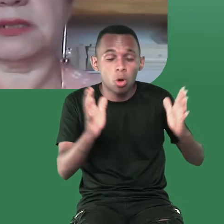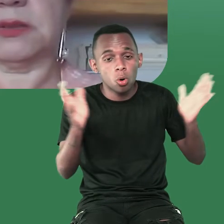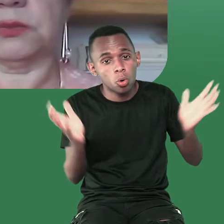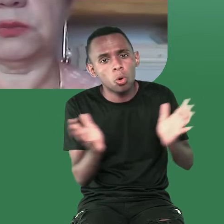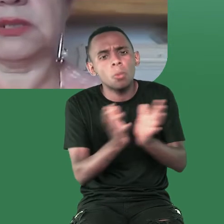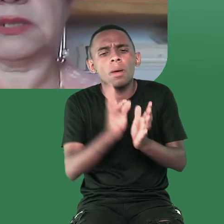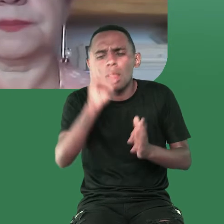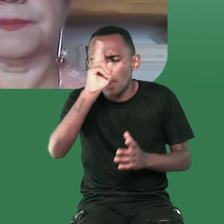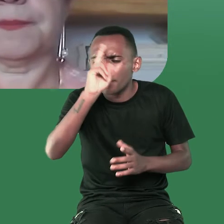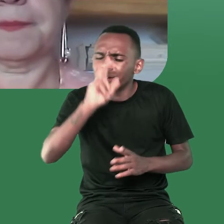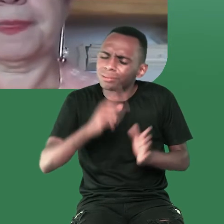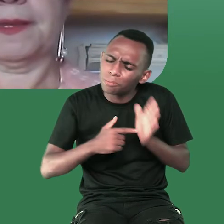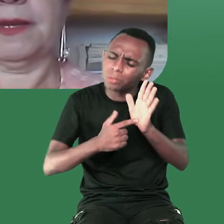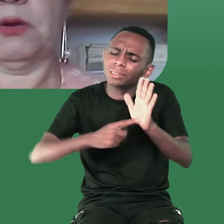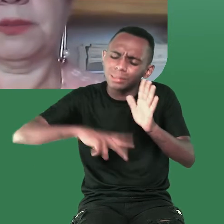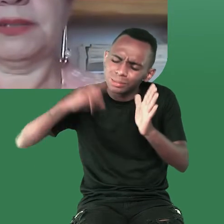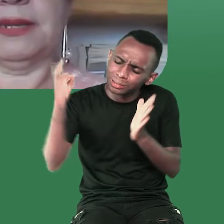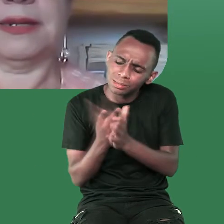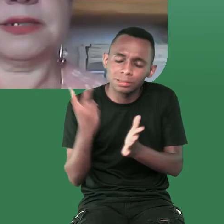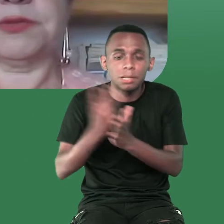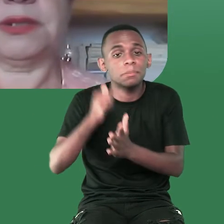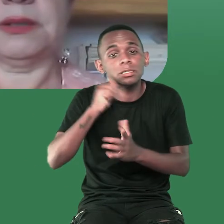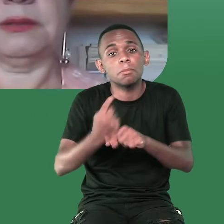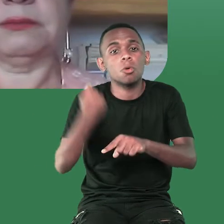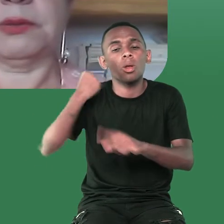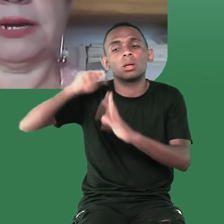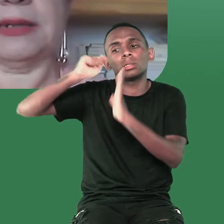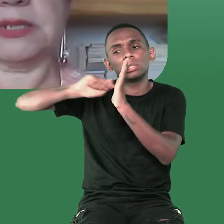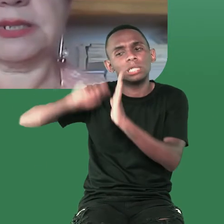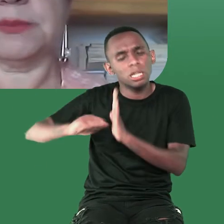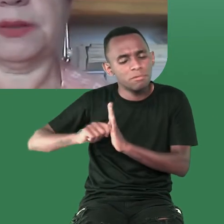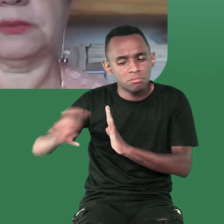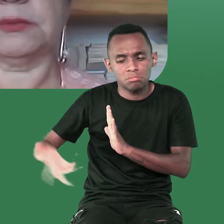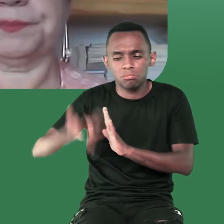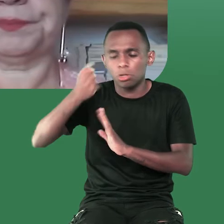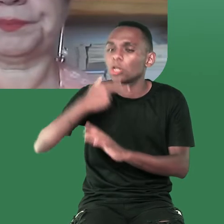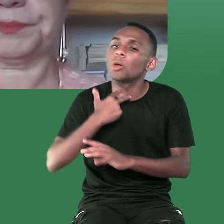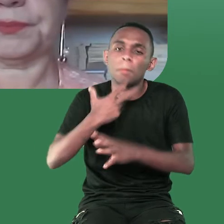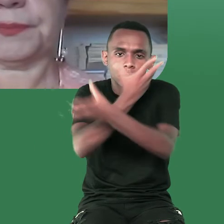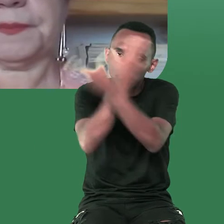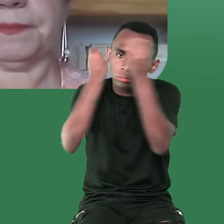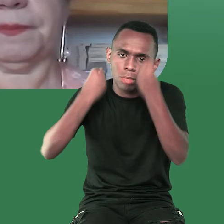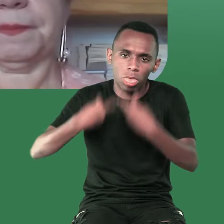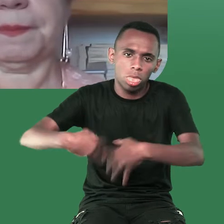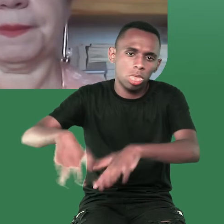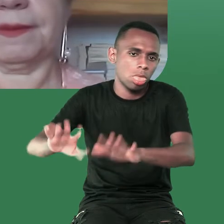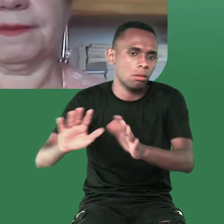dessas grandes autoras, que a obra delas não fique, não caia no esquecimento.